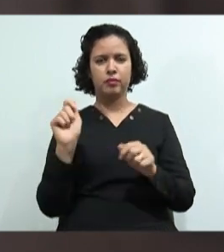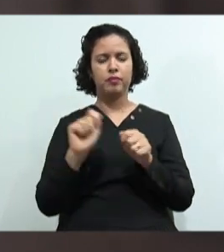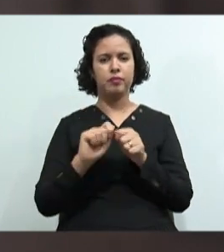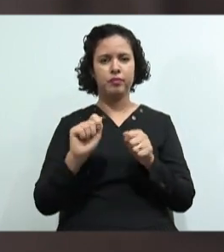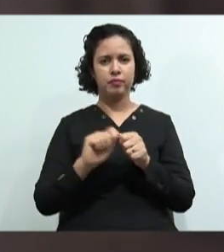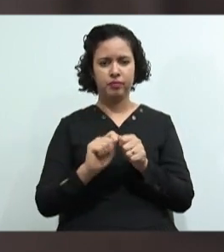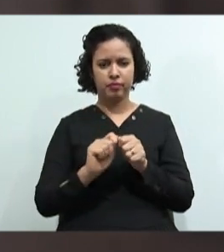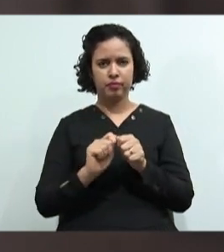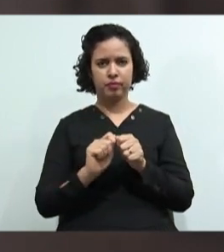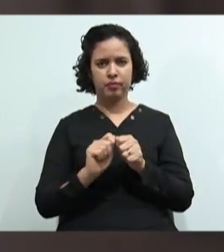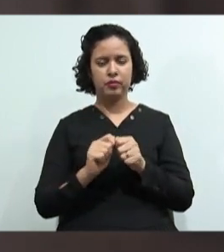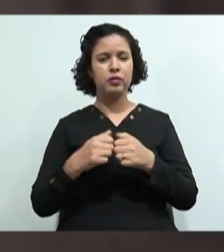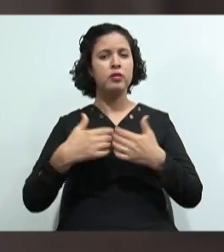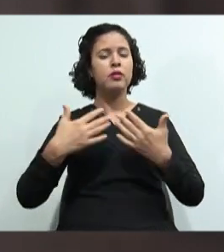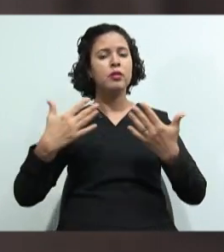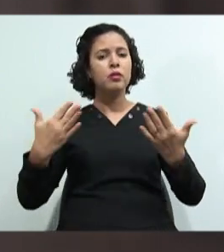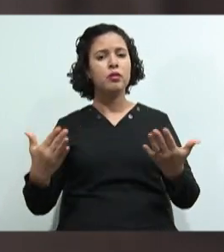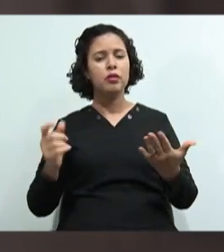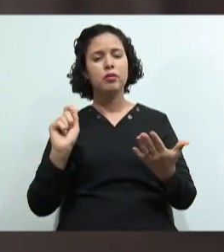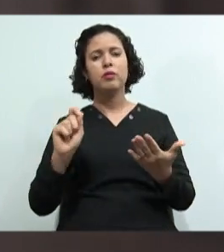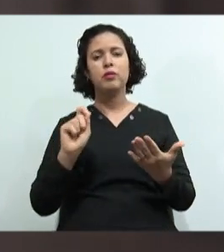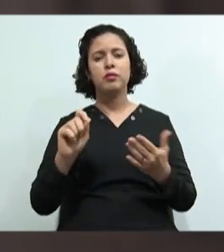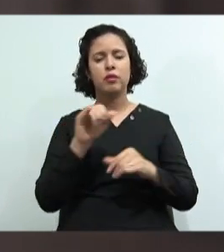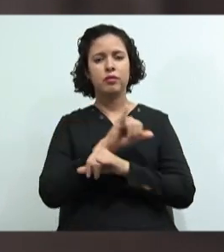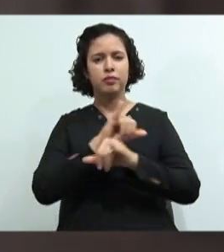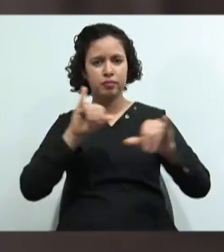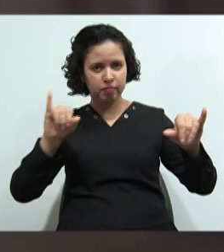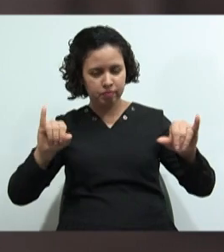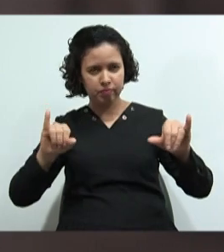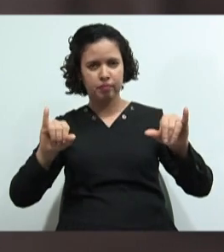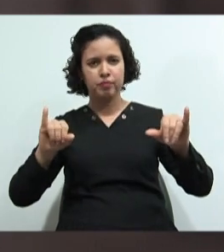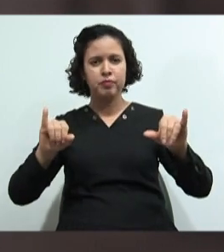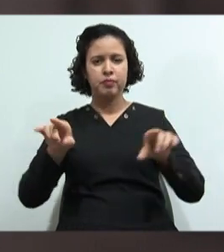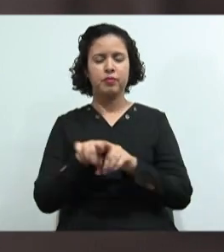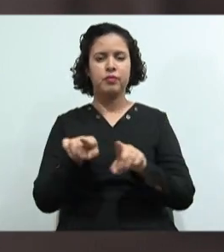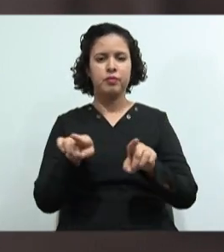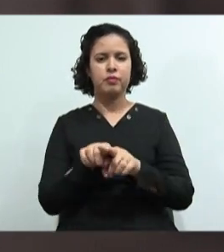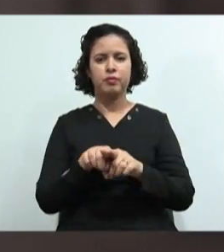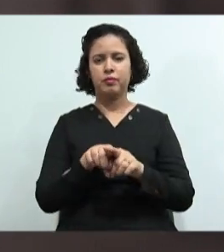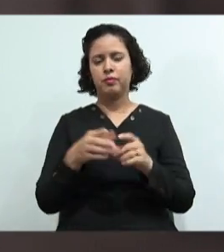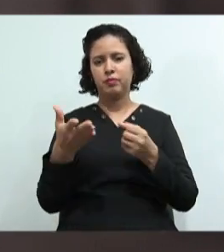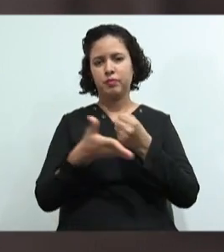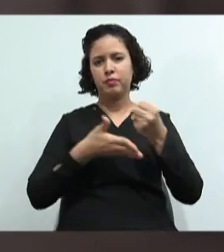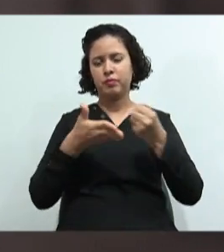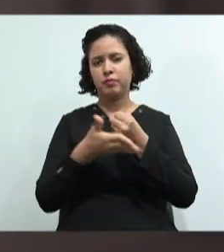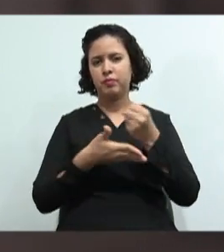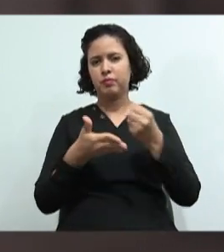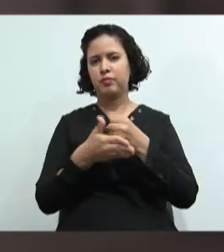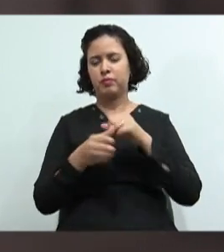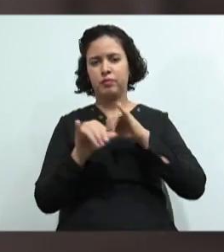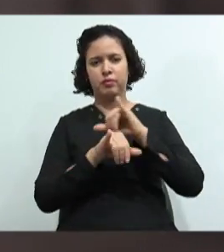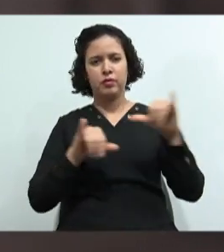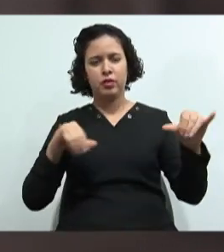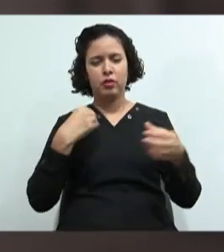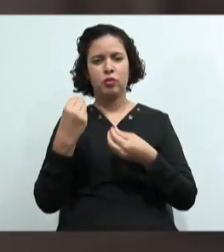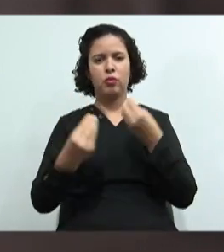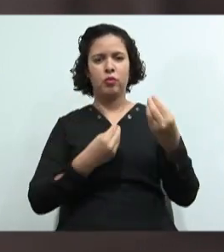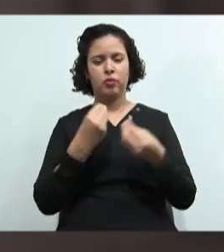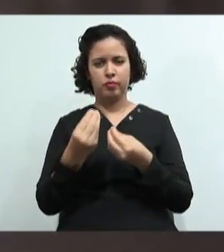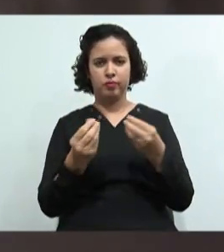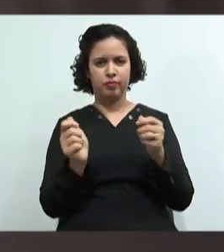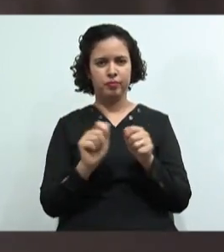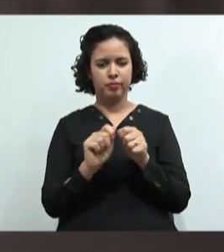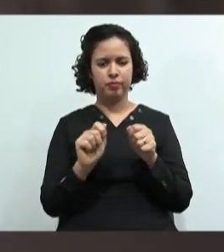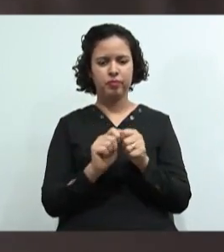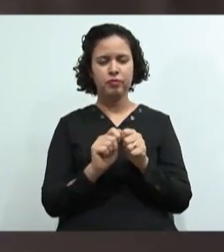fazendo? Qual é a propaganda que ela prega? Quais os princípios que ela prega? Como que ela está fazendo a entrega